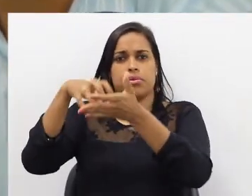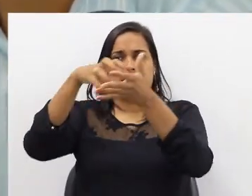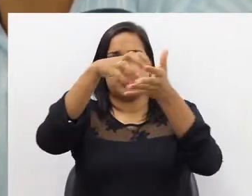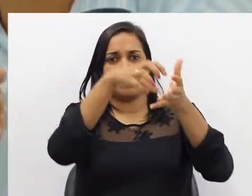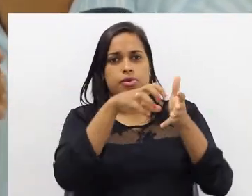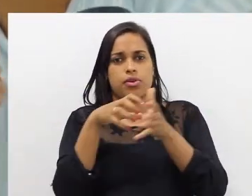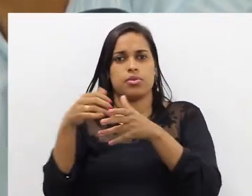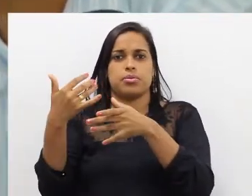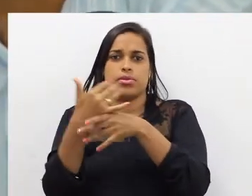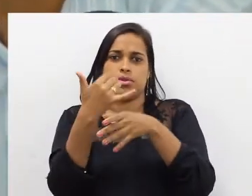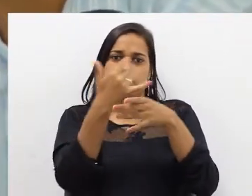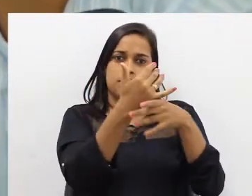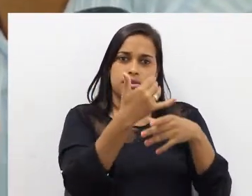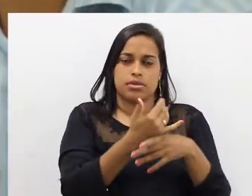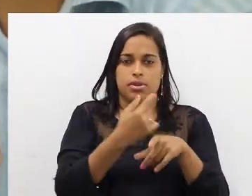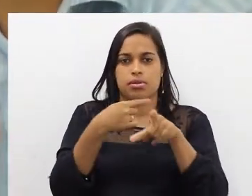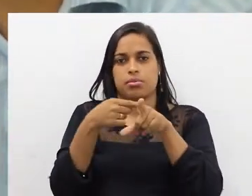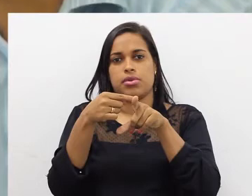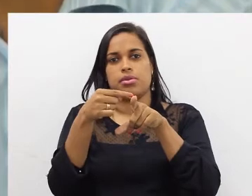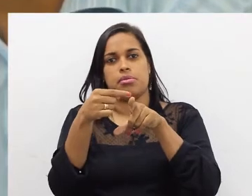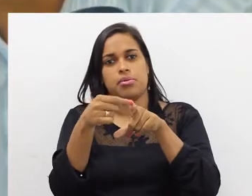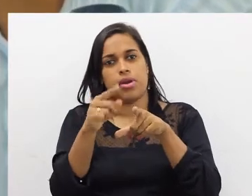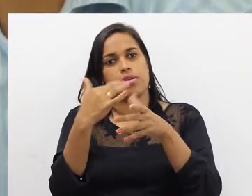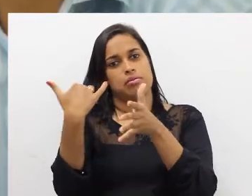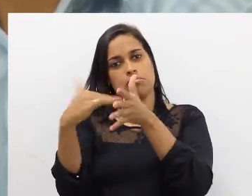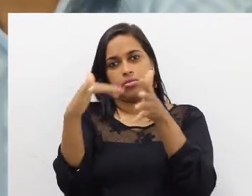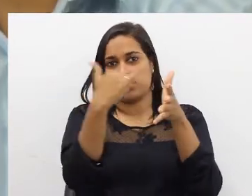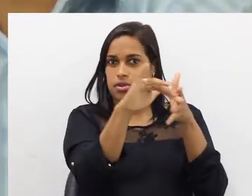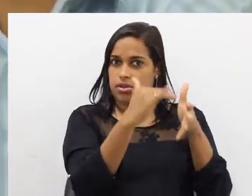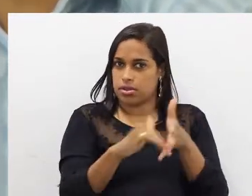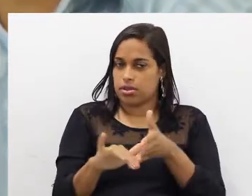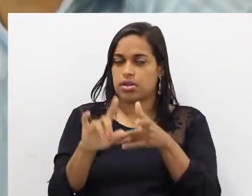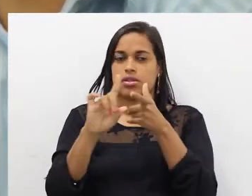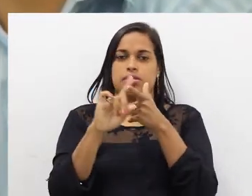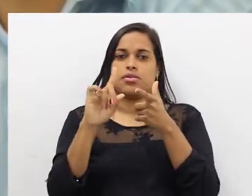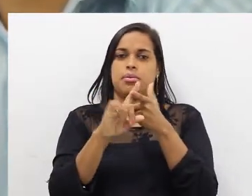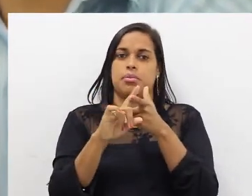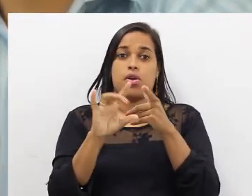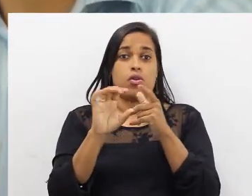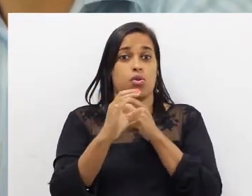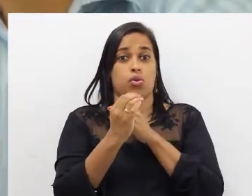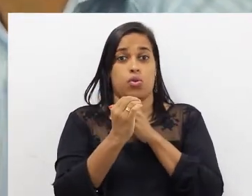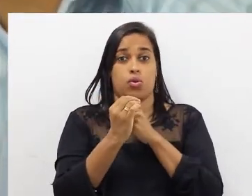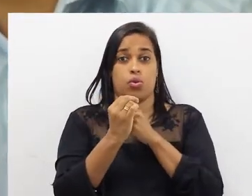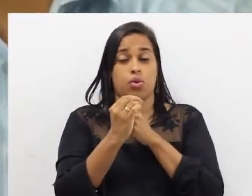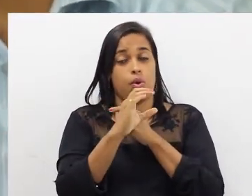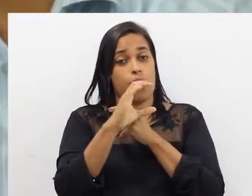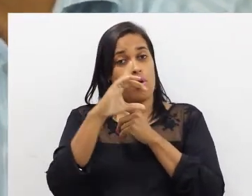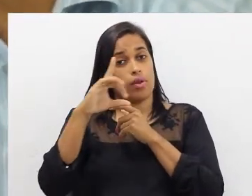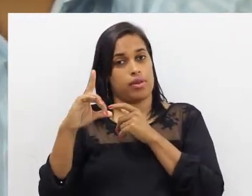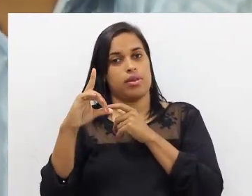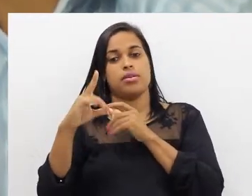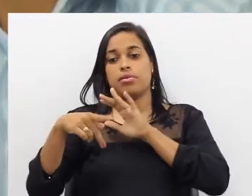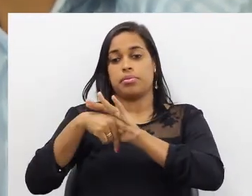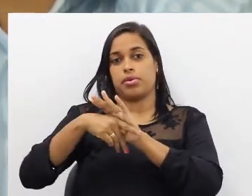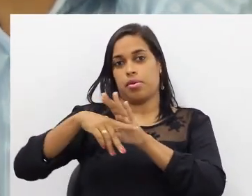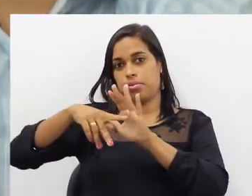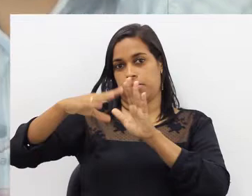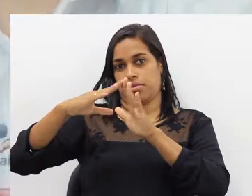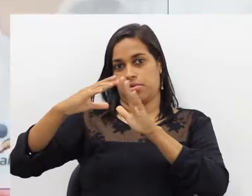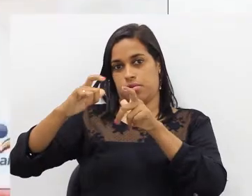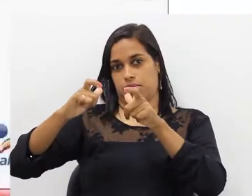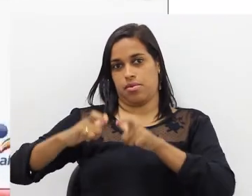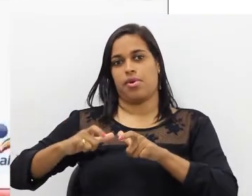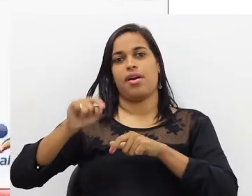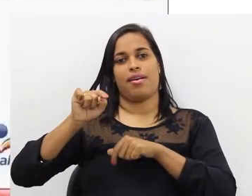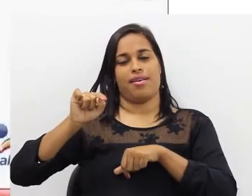pelas cidades, pelos bairros, as secretarias, e tudo isso coordenado a partir de um local único.